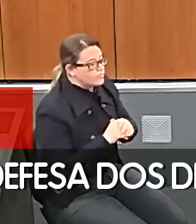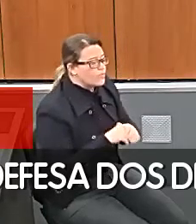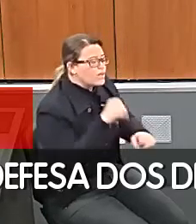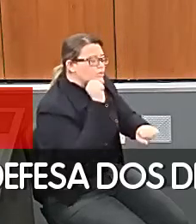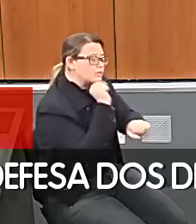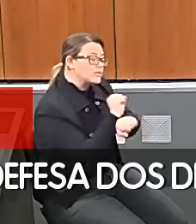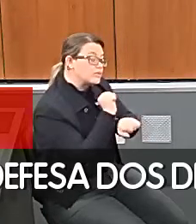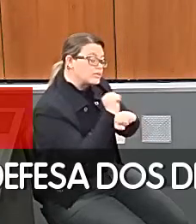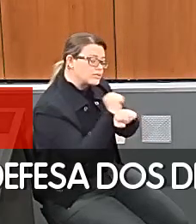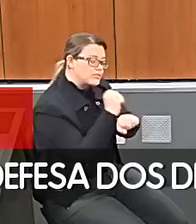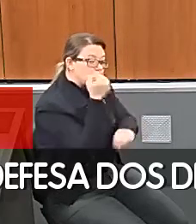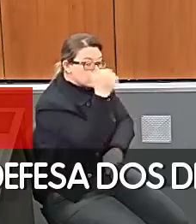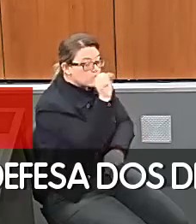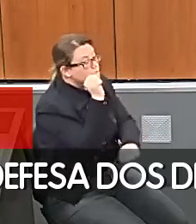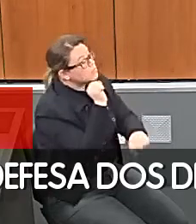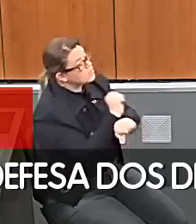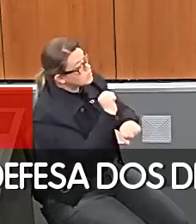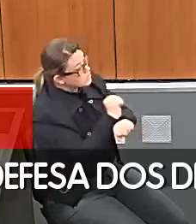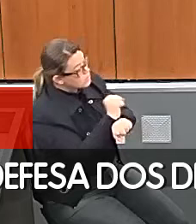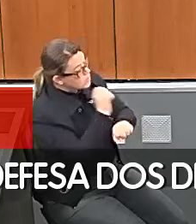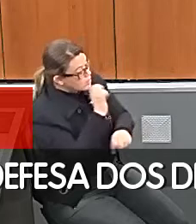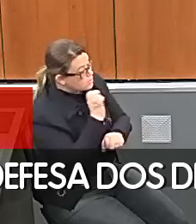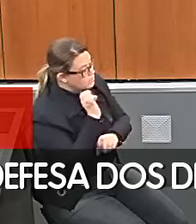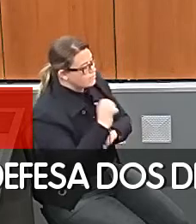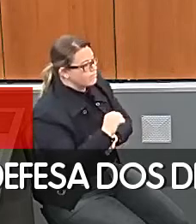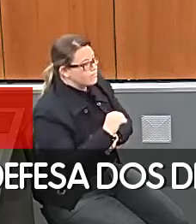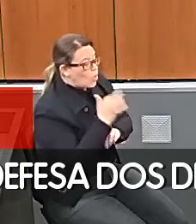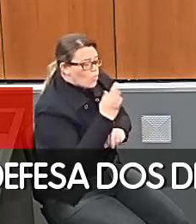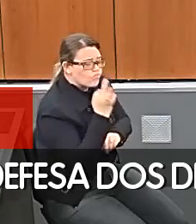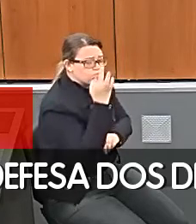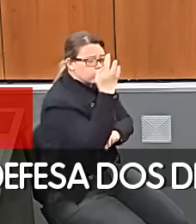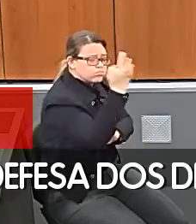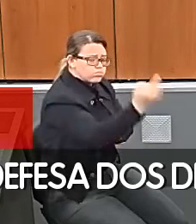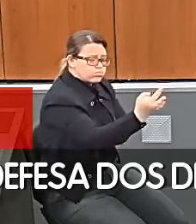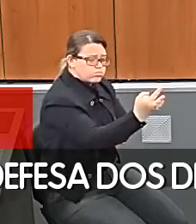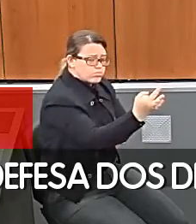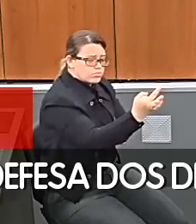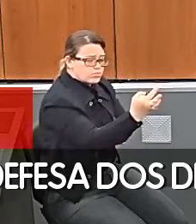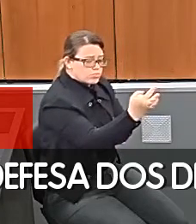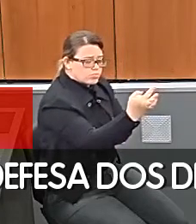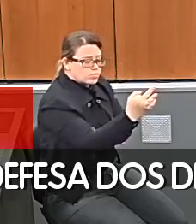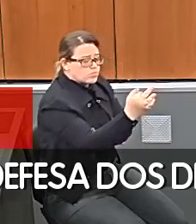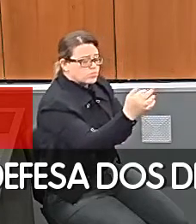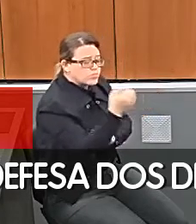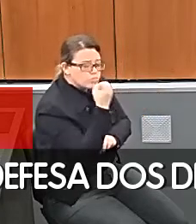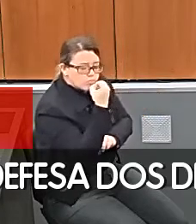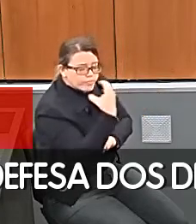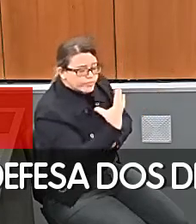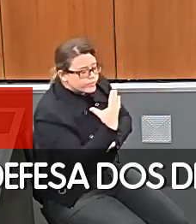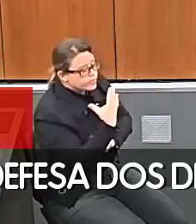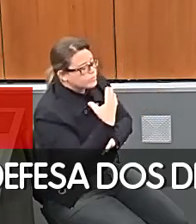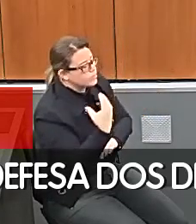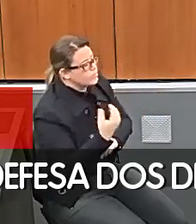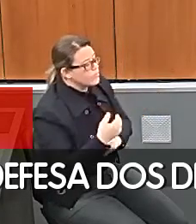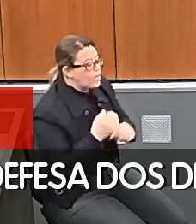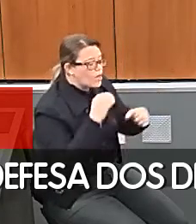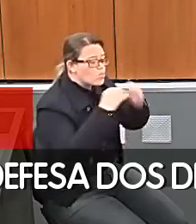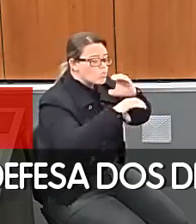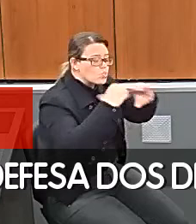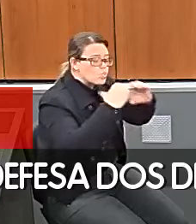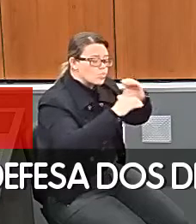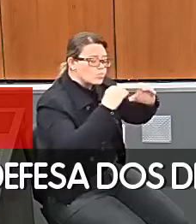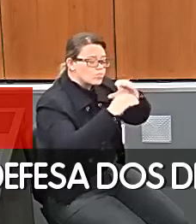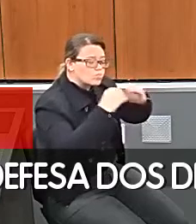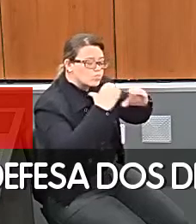com uma esperança muito grande de que Itabira seja, né, referência para muita gente. A gente está com uma esperança muito grande, acreditando